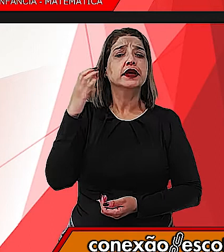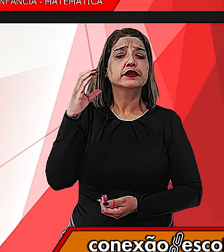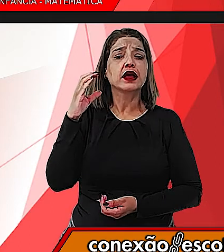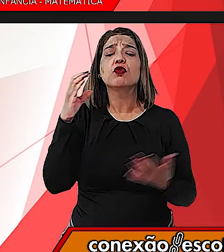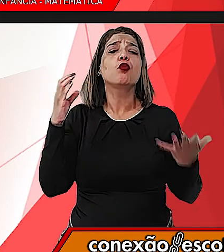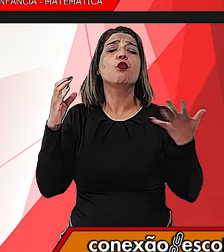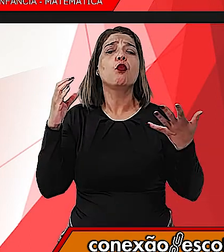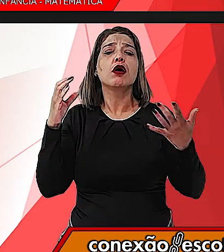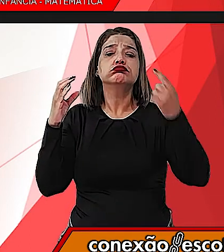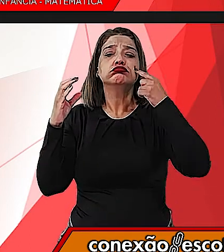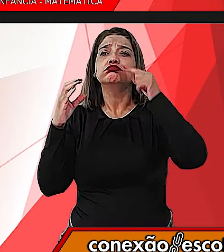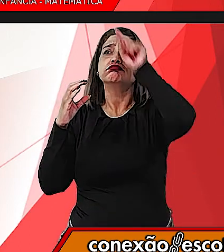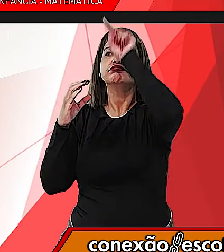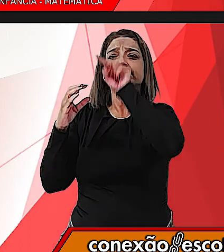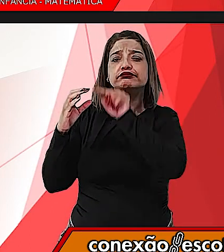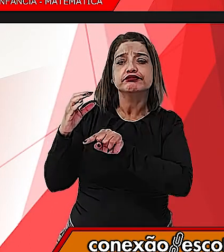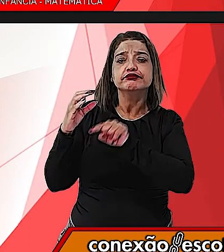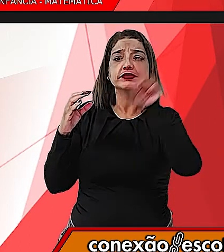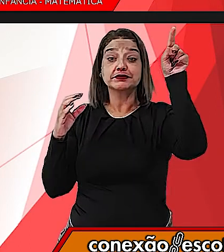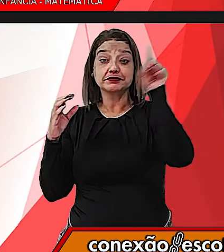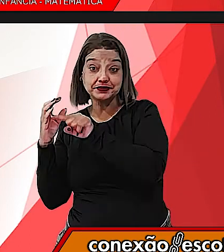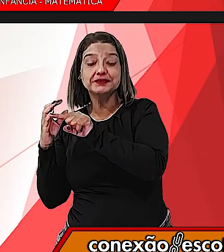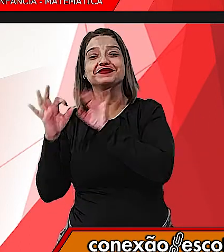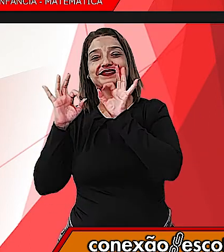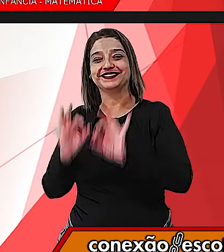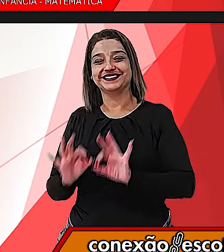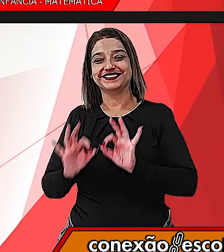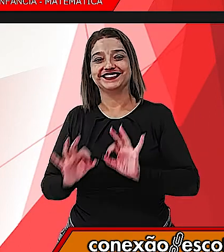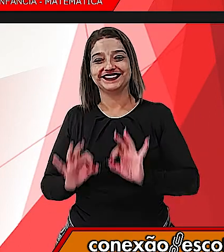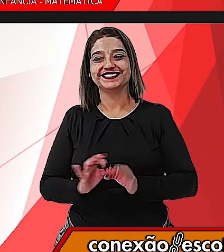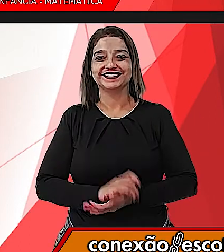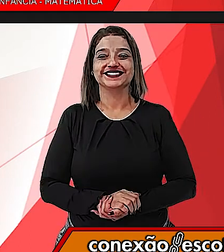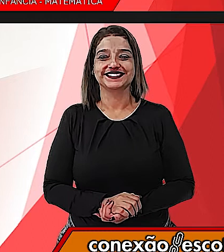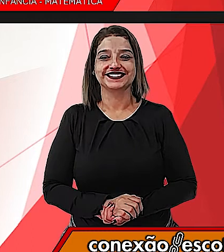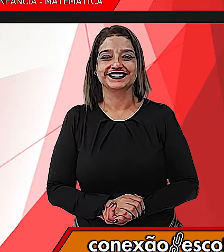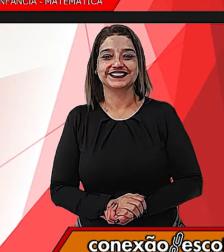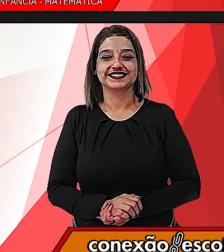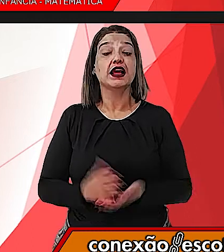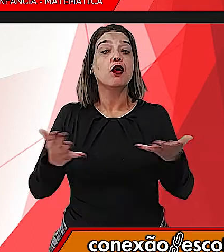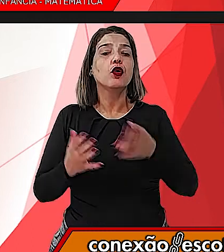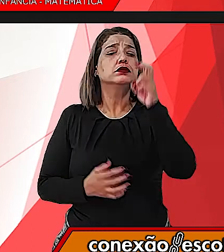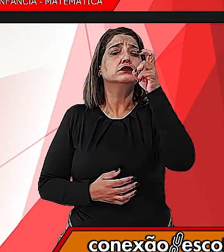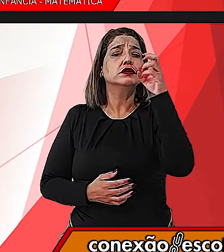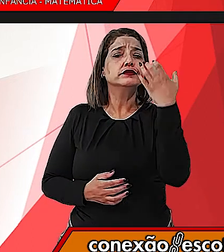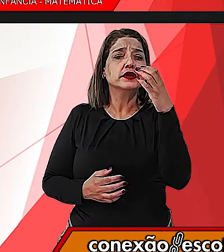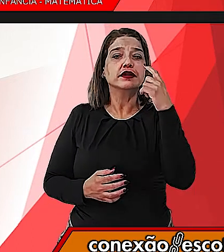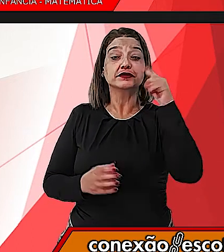centavos. Qual é a de 10 centavos? Muito bem, de 10 centavos. E